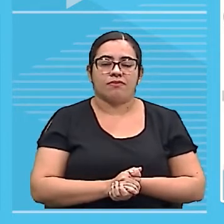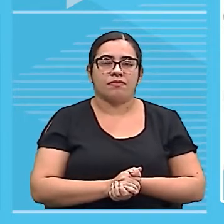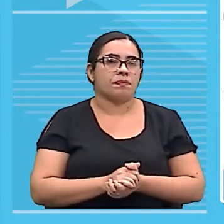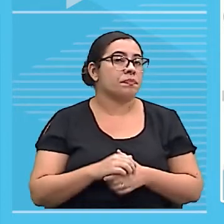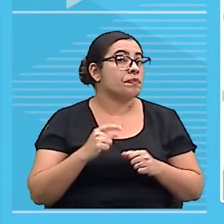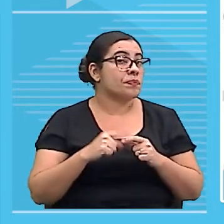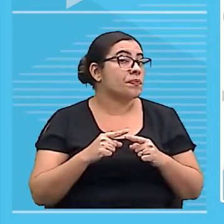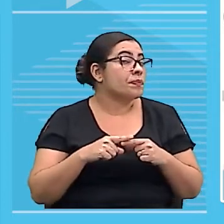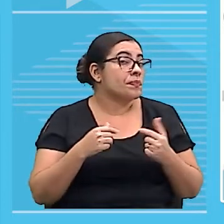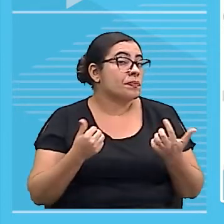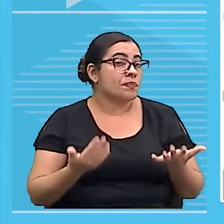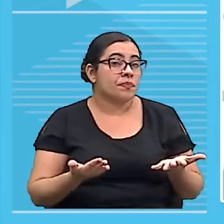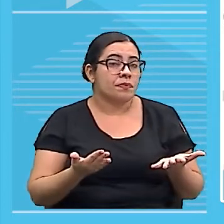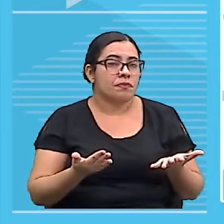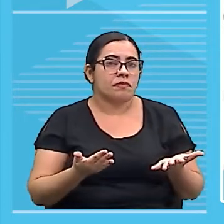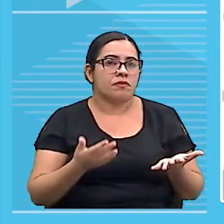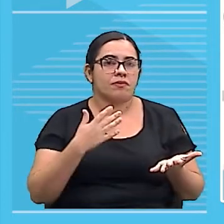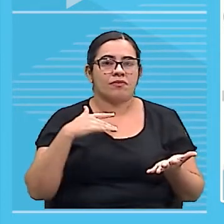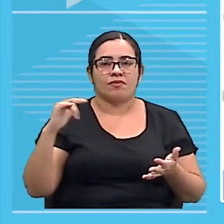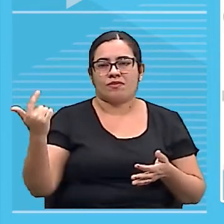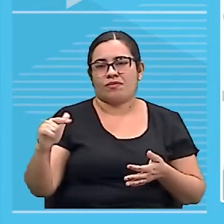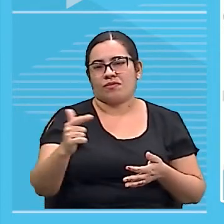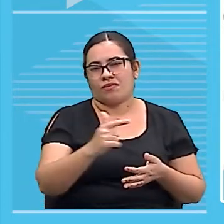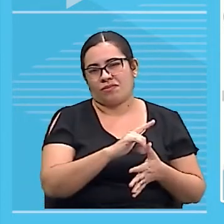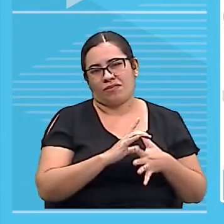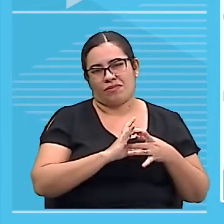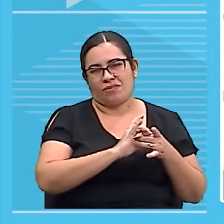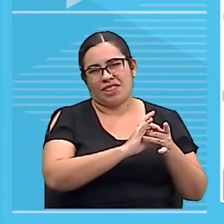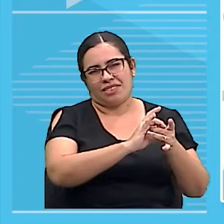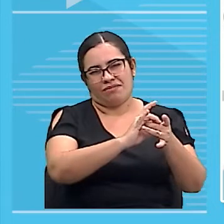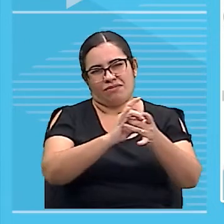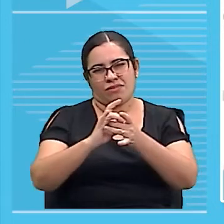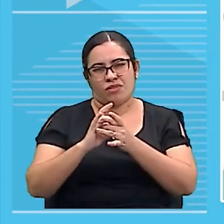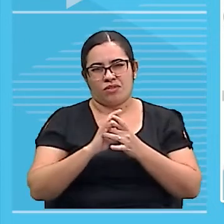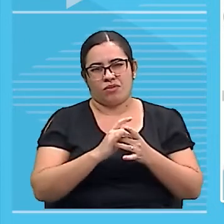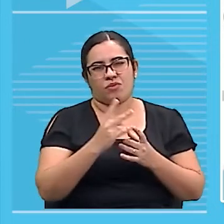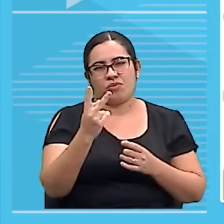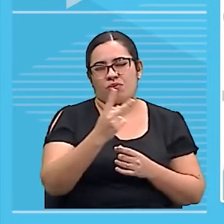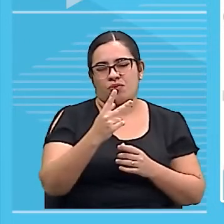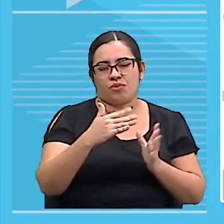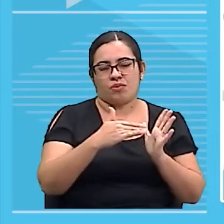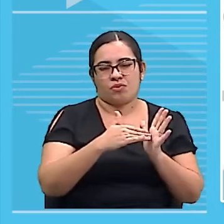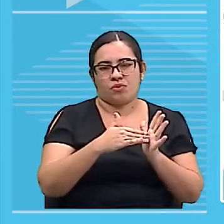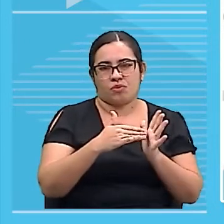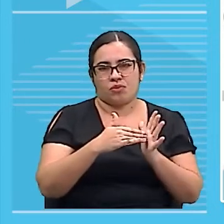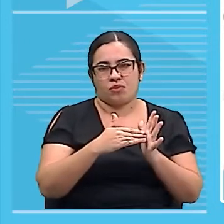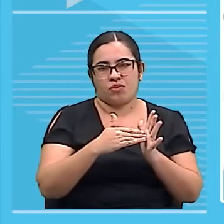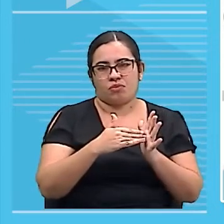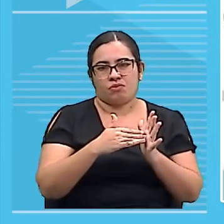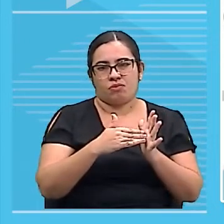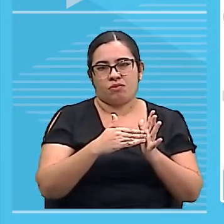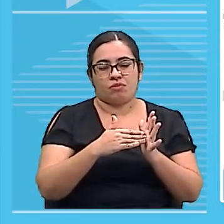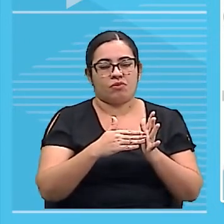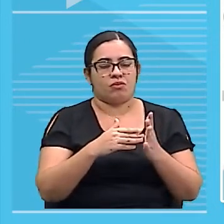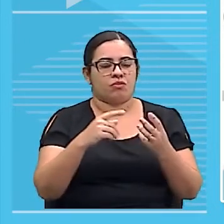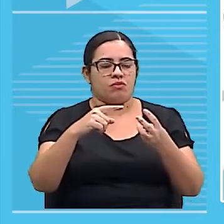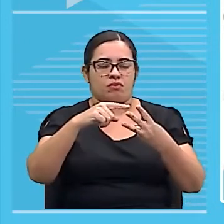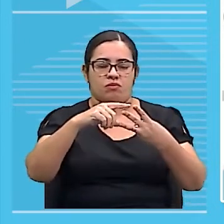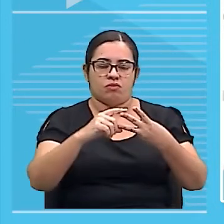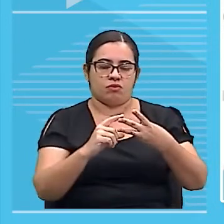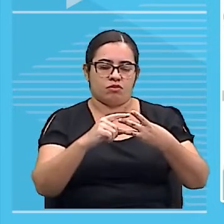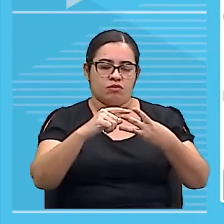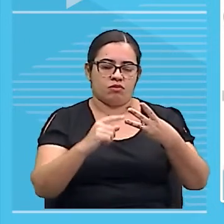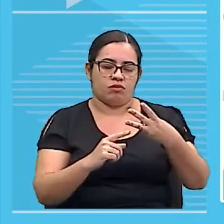porque eu não tenho conexão entre os dois últimos e o primeiro meu circuito